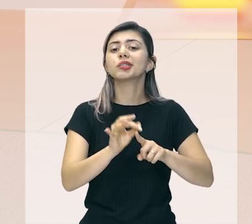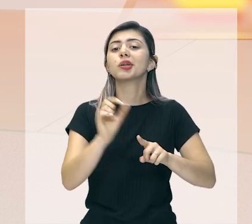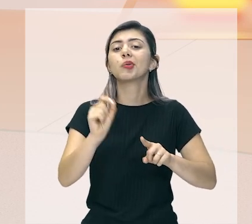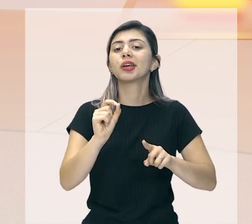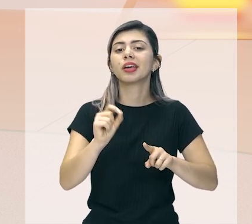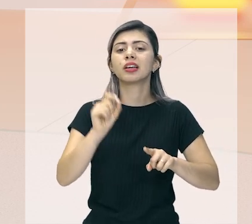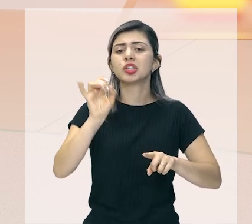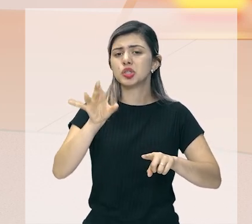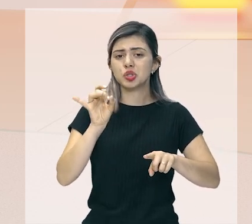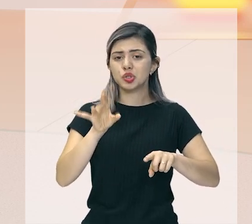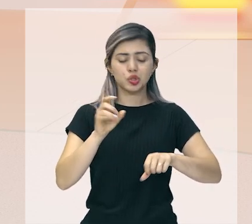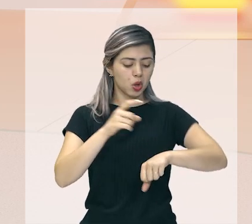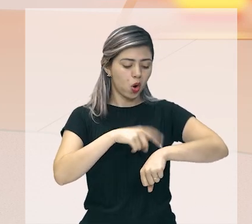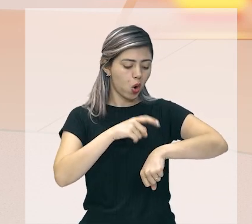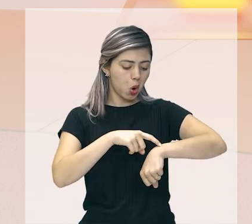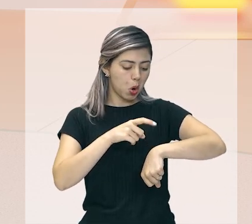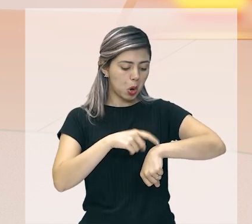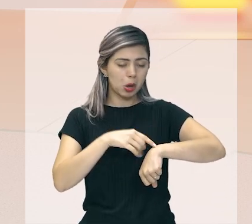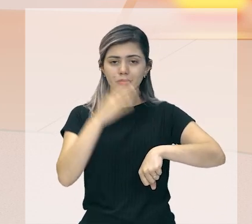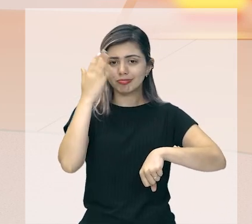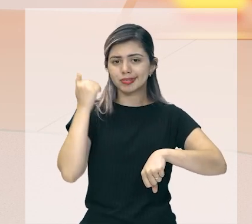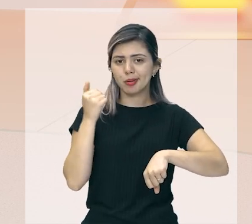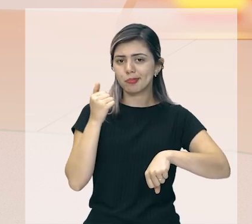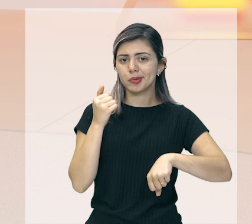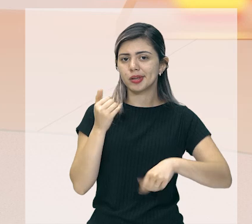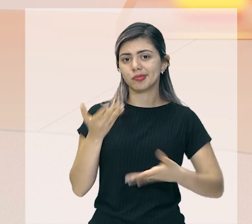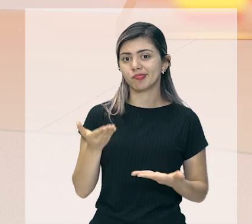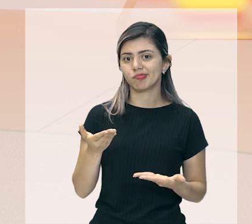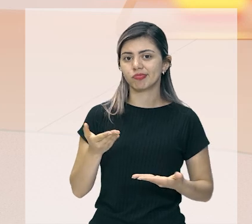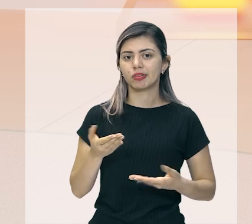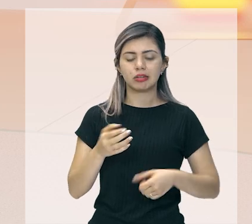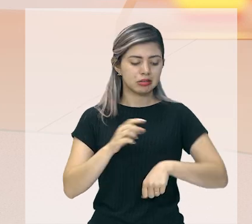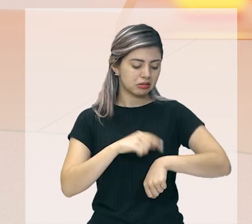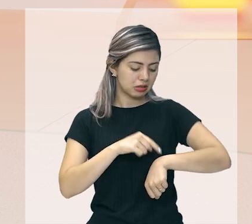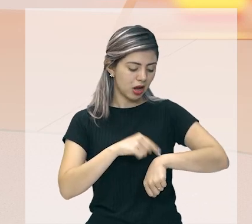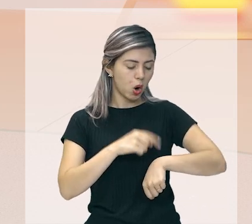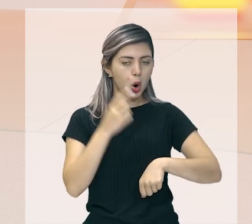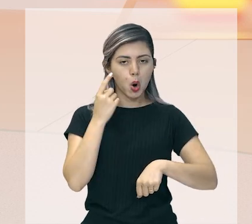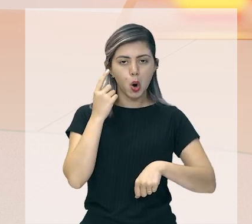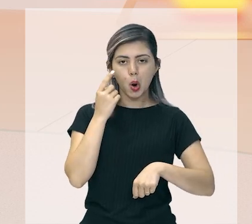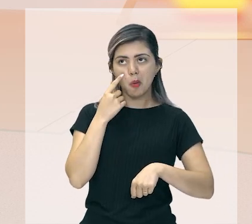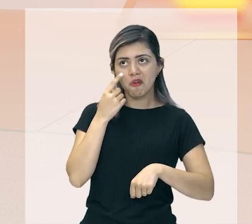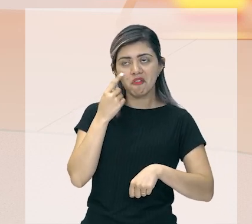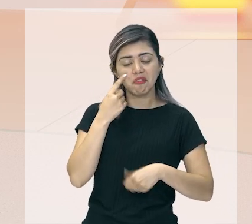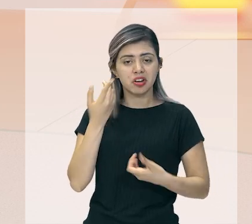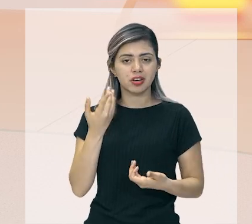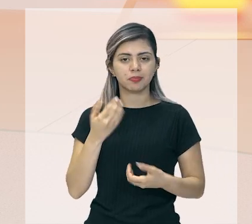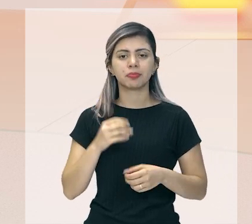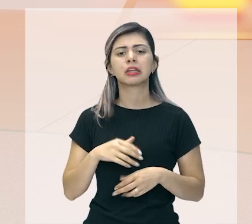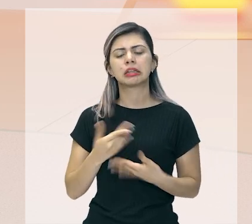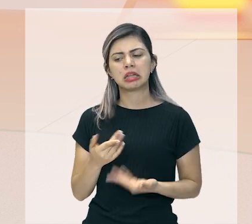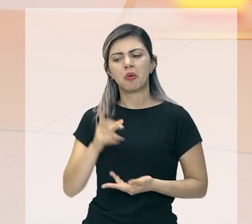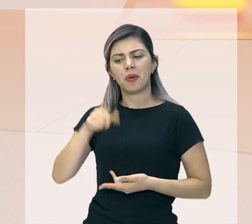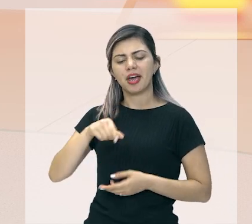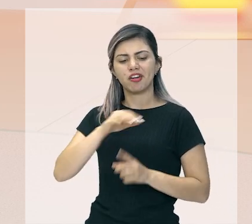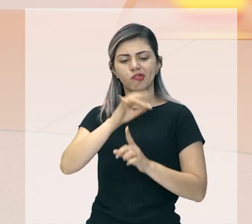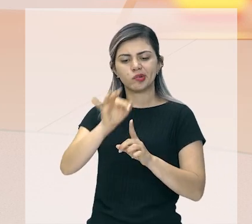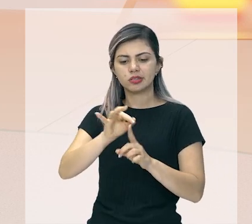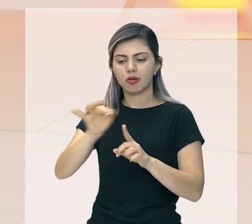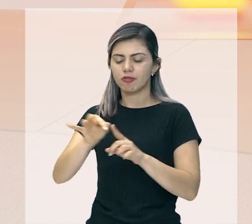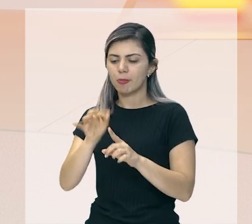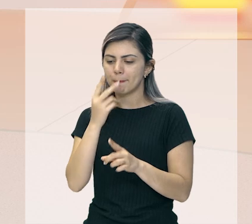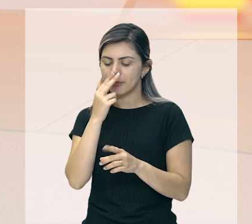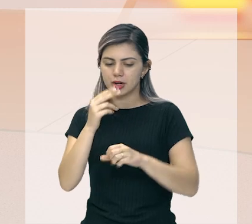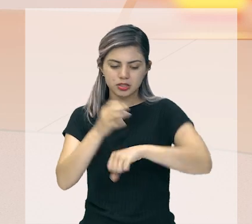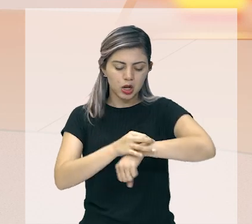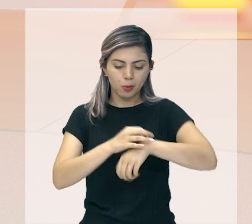tinha uma função apenas de mostrar as horas do dia, né, saber posicionar a pessoa ali. Então são diferentes funções que vão sendo